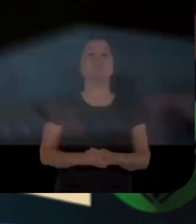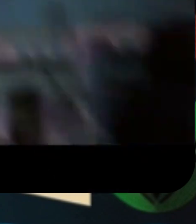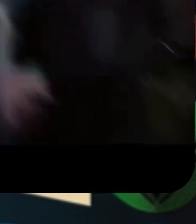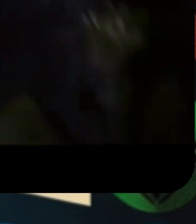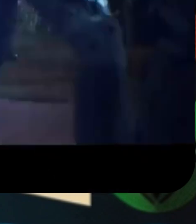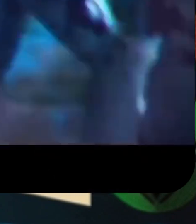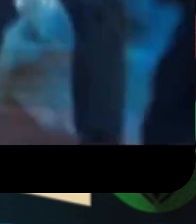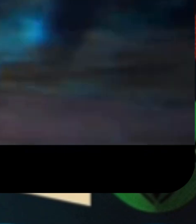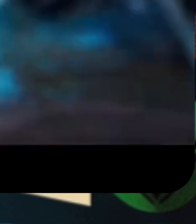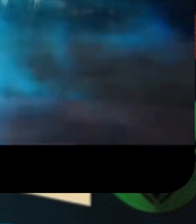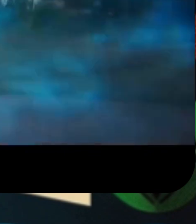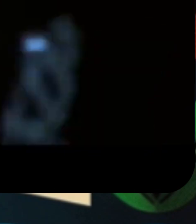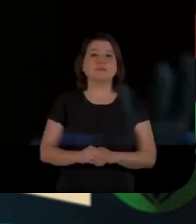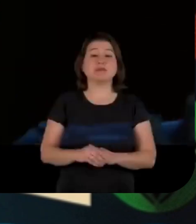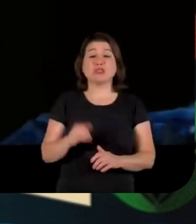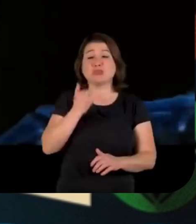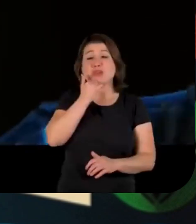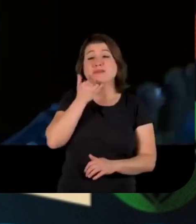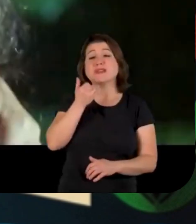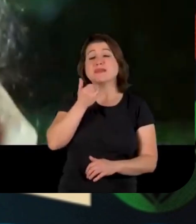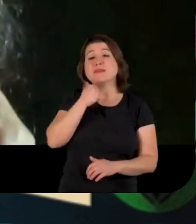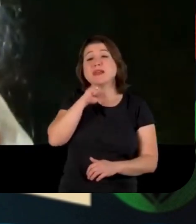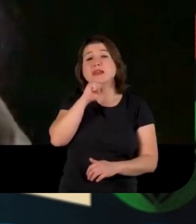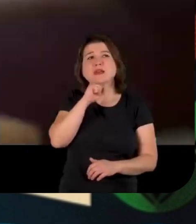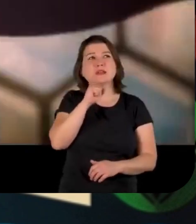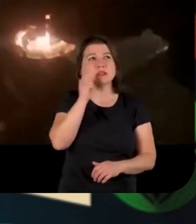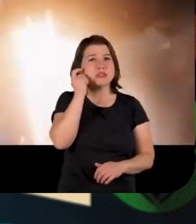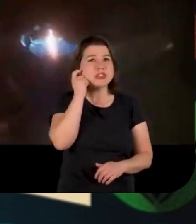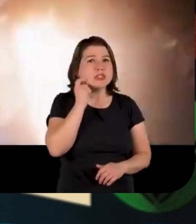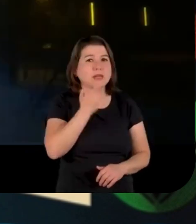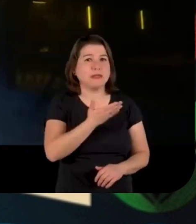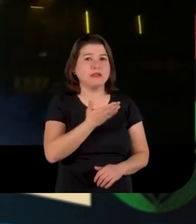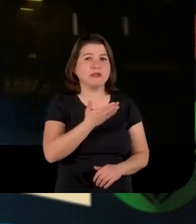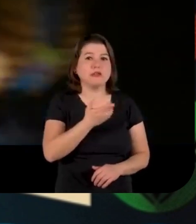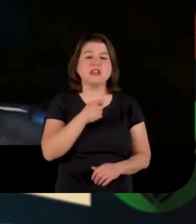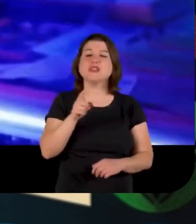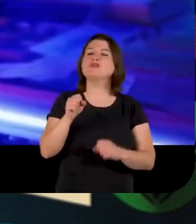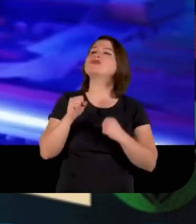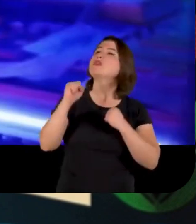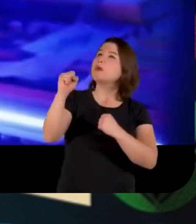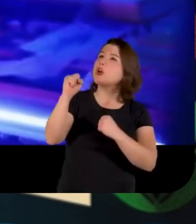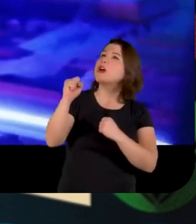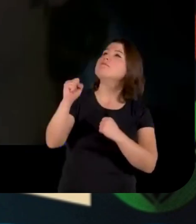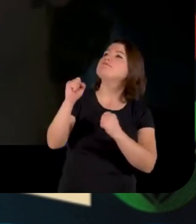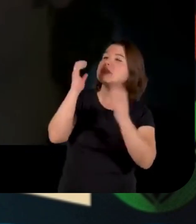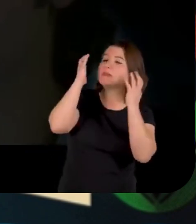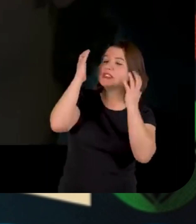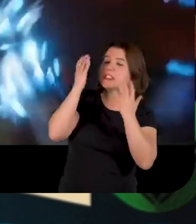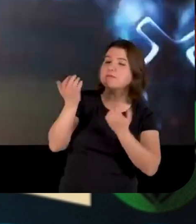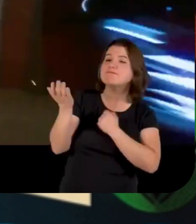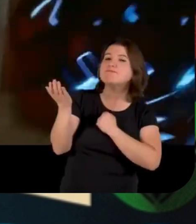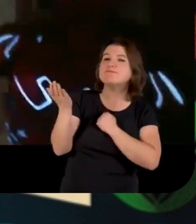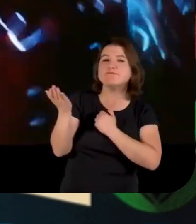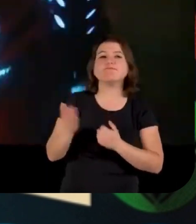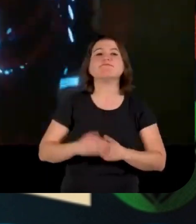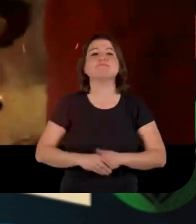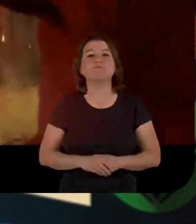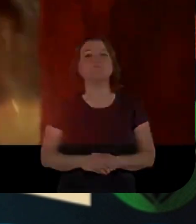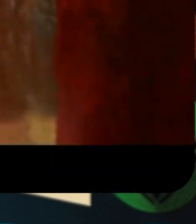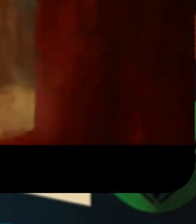da armadura elegante. Lembra também aquela parte da última versão da armadura do Homem de Ferro, que é a do simbionte dos